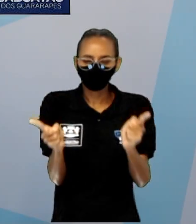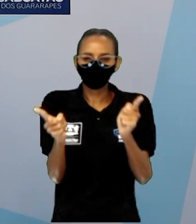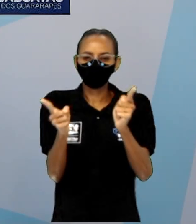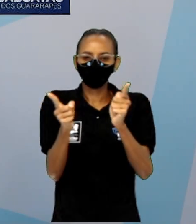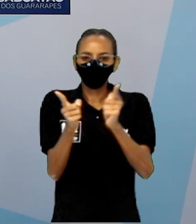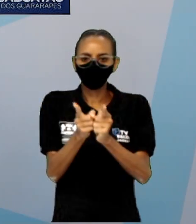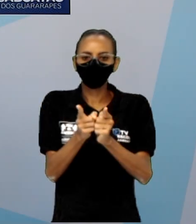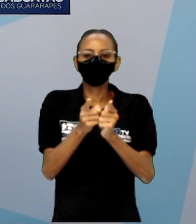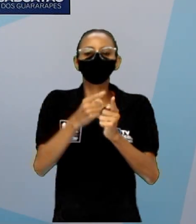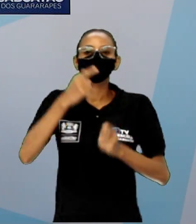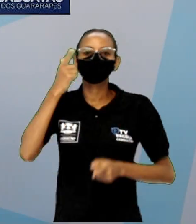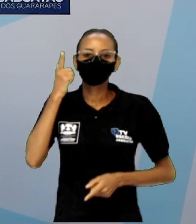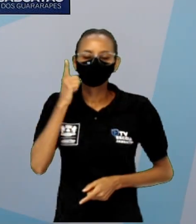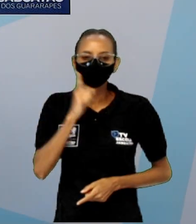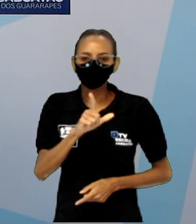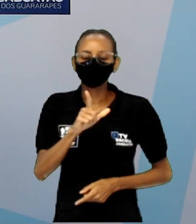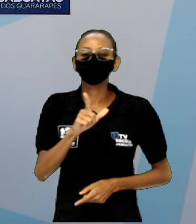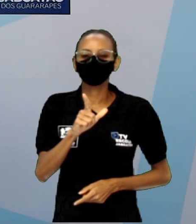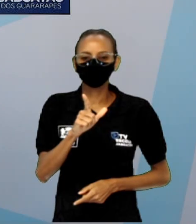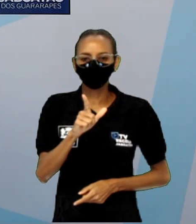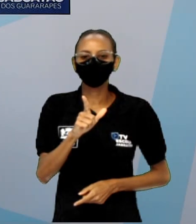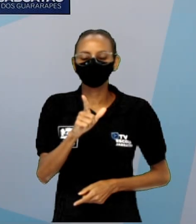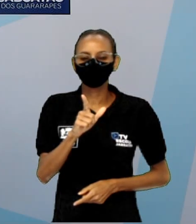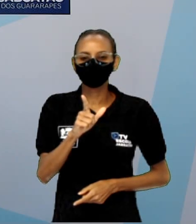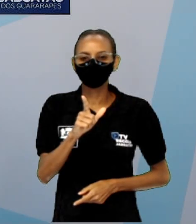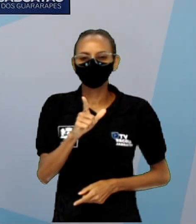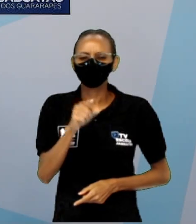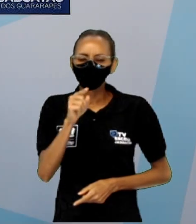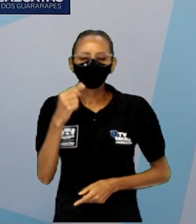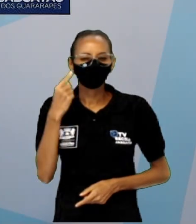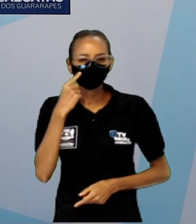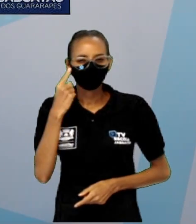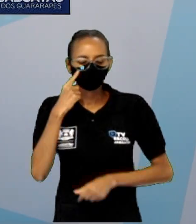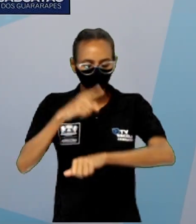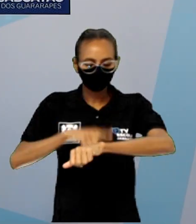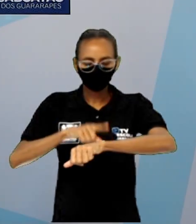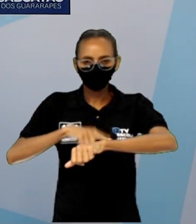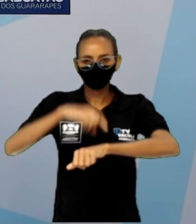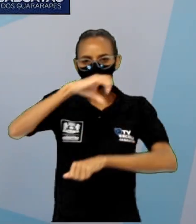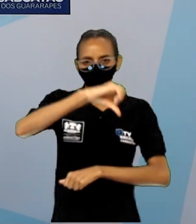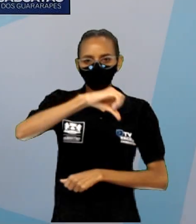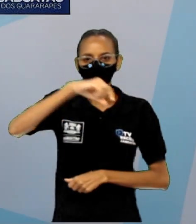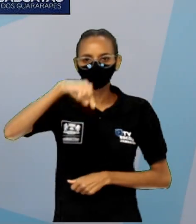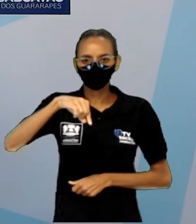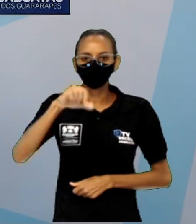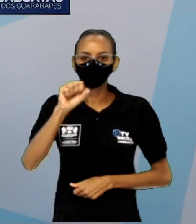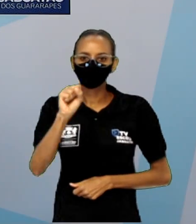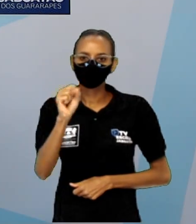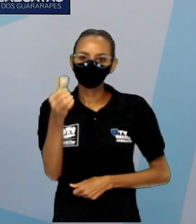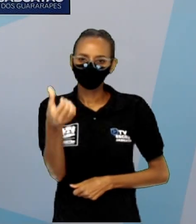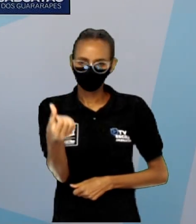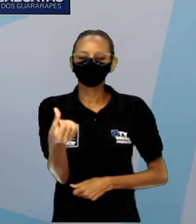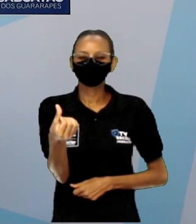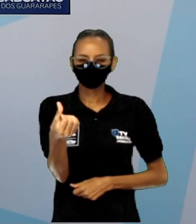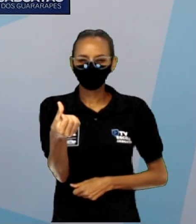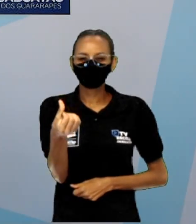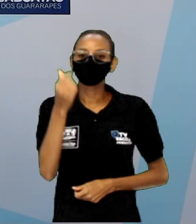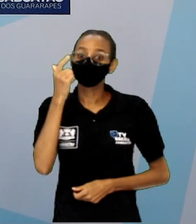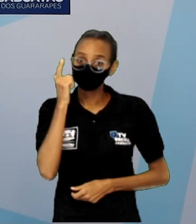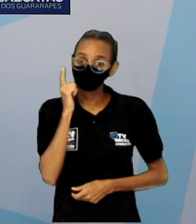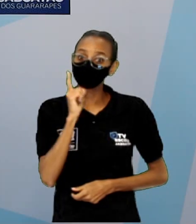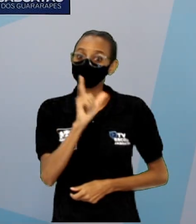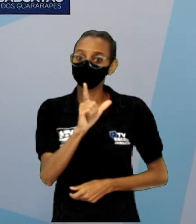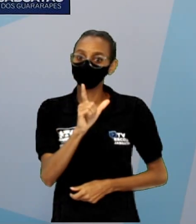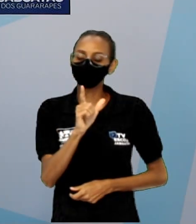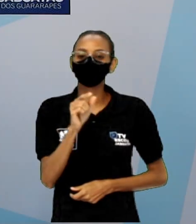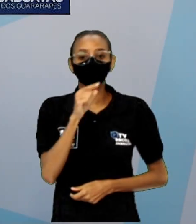poder vencer. Você viu ali quanto ele fez? 9,86, um recorde mundial que ele tinha. Então, o Usain Bolt deixou a